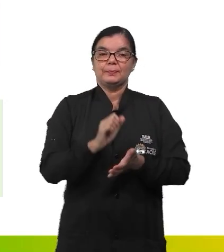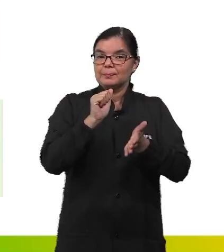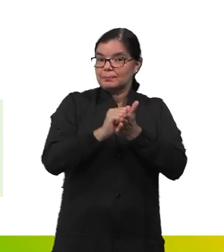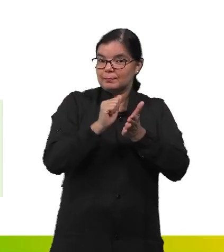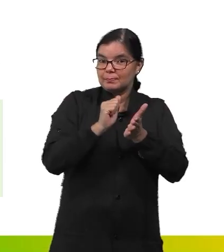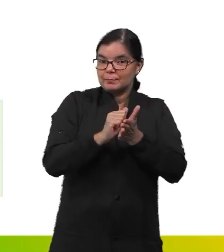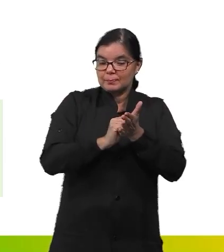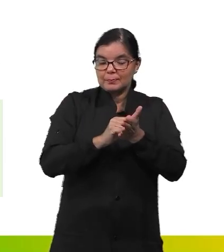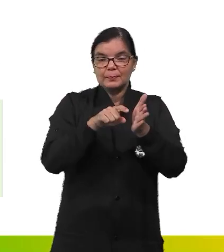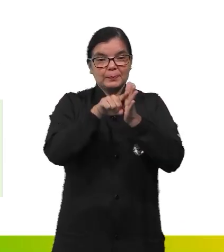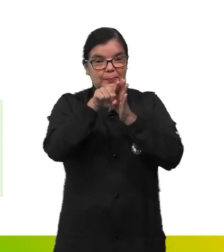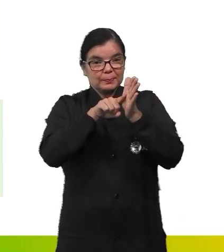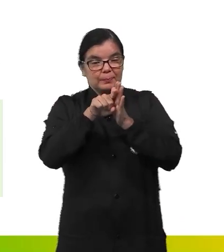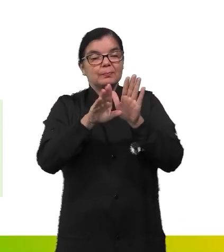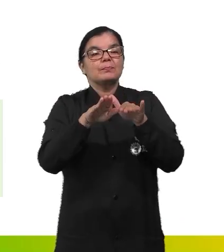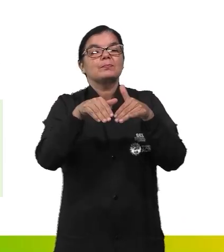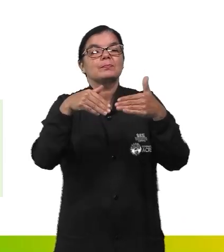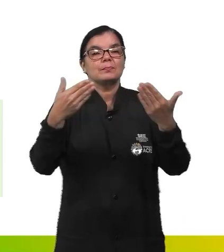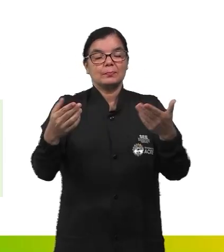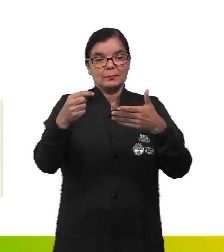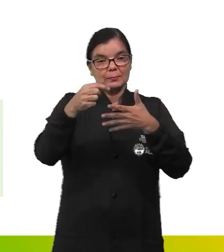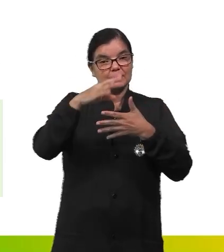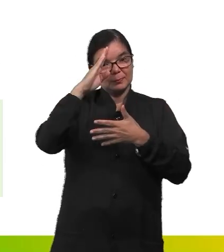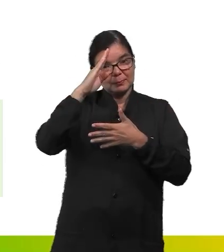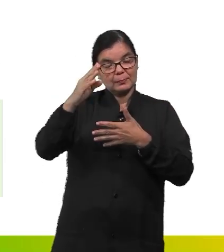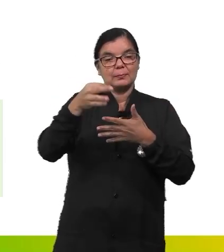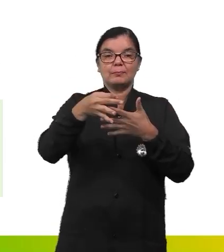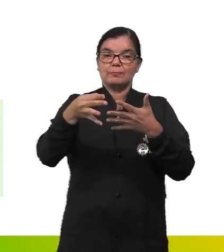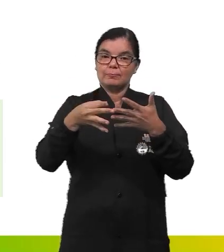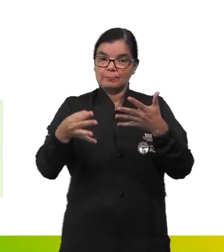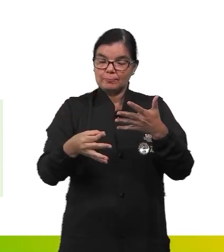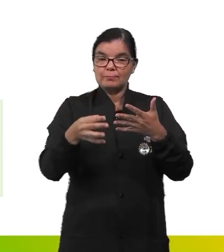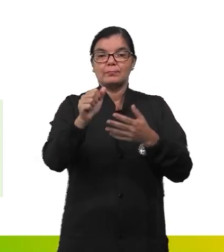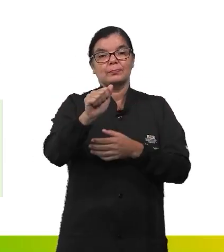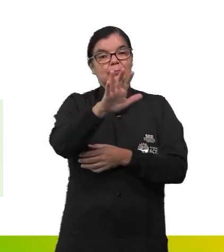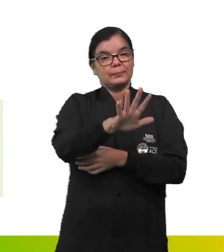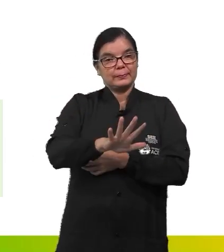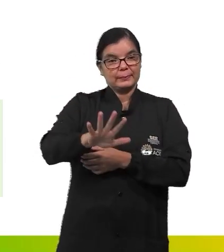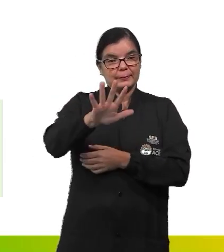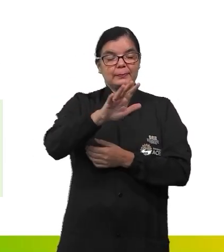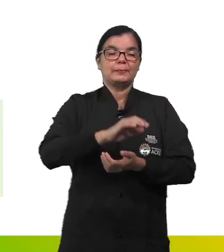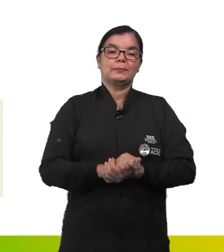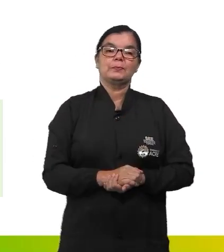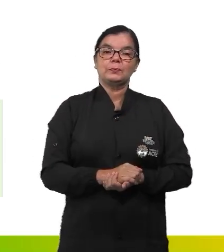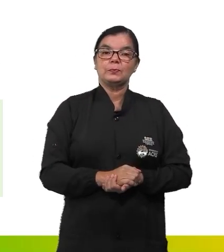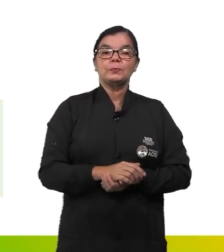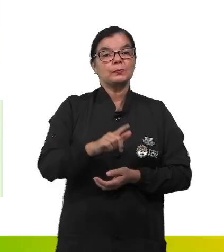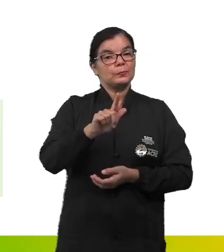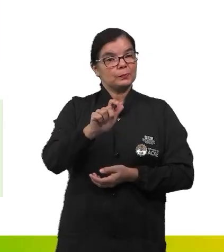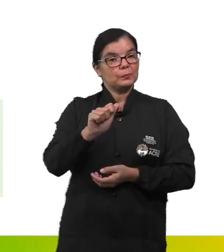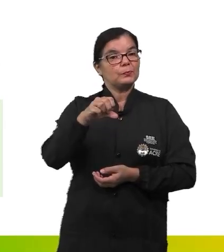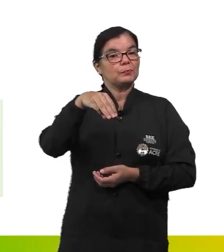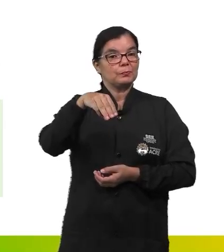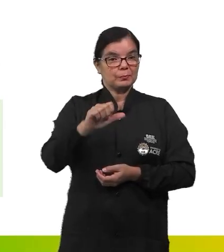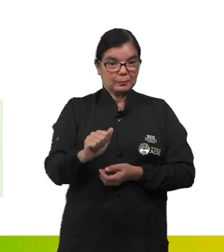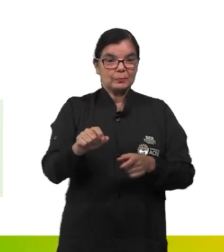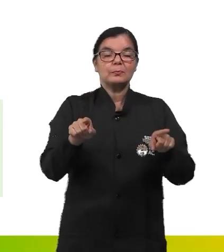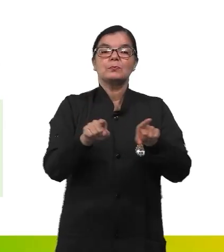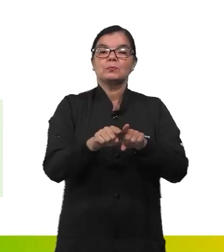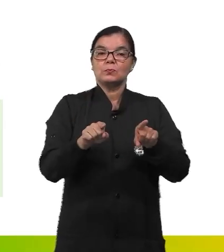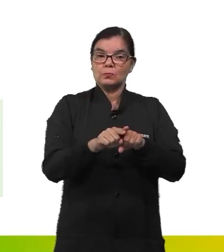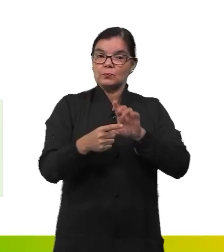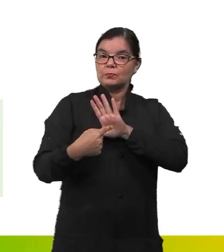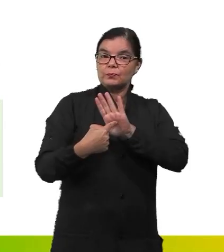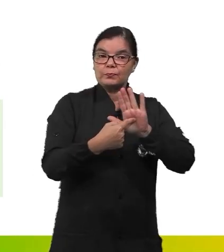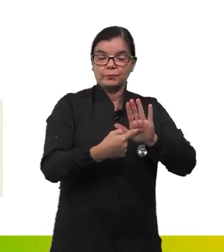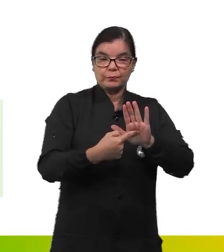aí, pesquisar quais eram as principais especiarias asiáticas. Vasco da Gama tornou-se então um símbolo